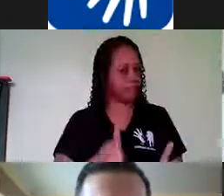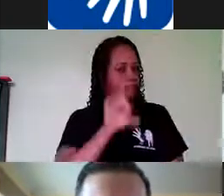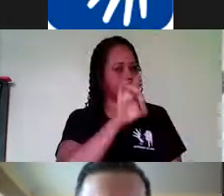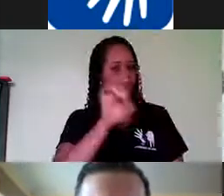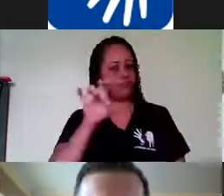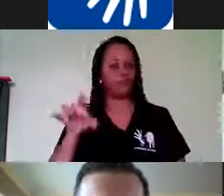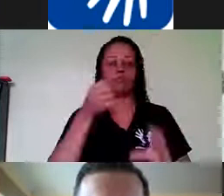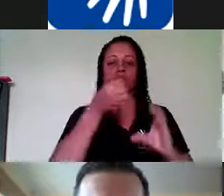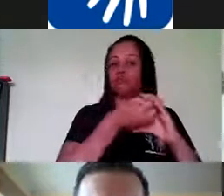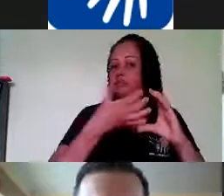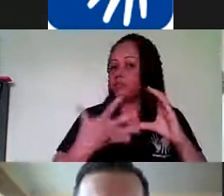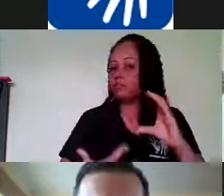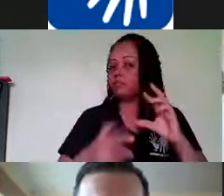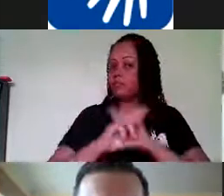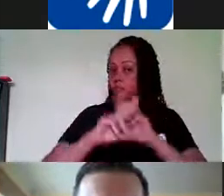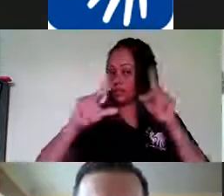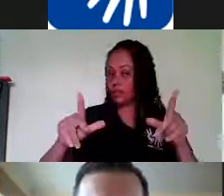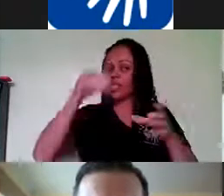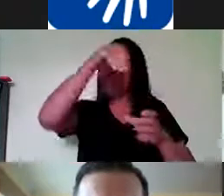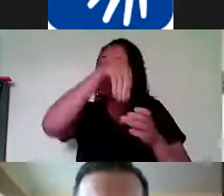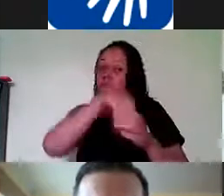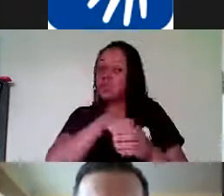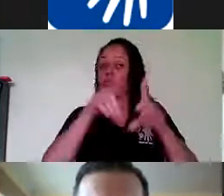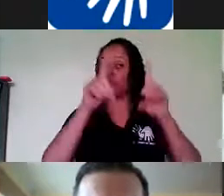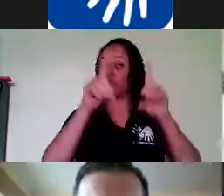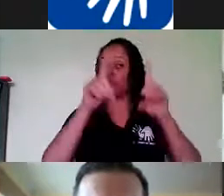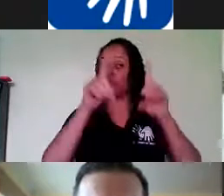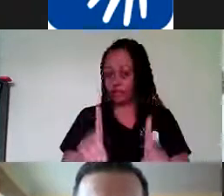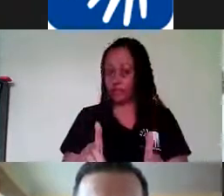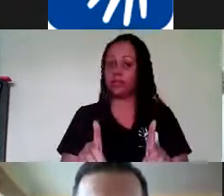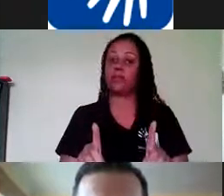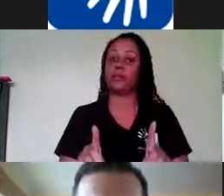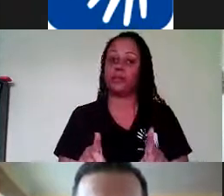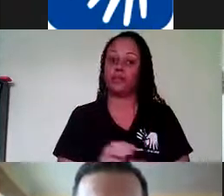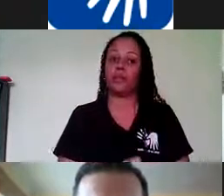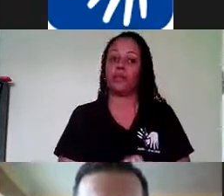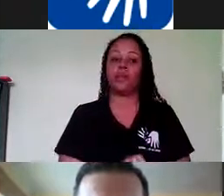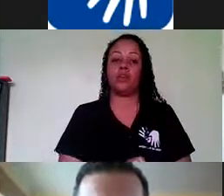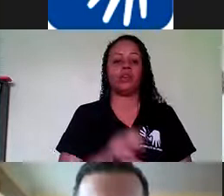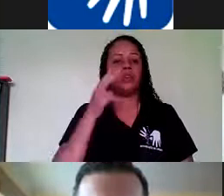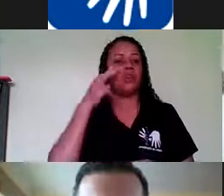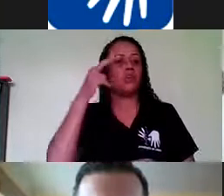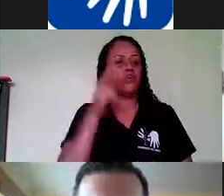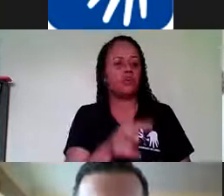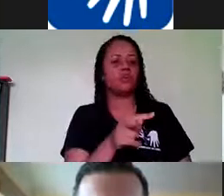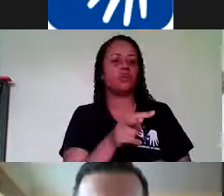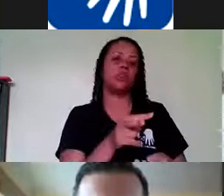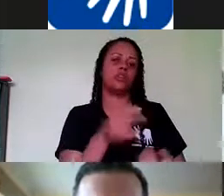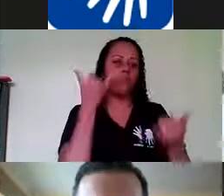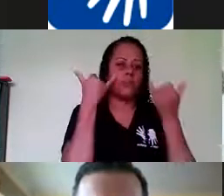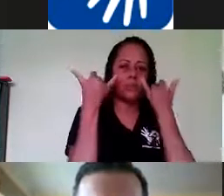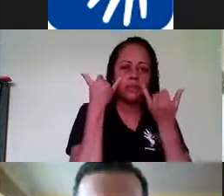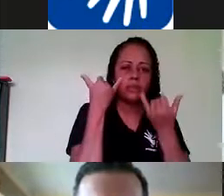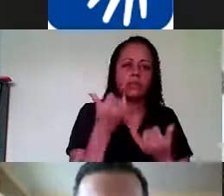diferente. E dentro dessas deficiências, que eu vi num dado que 15%